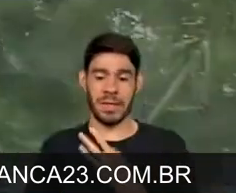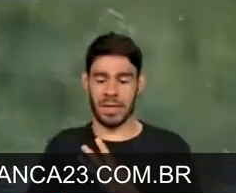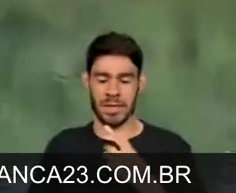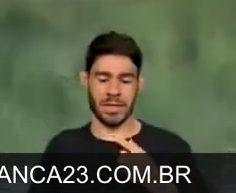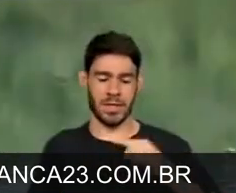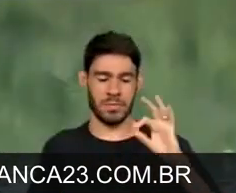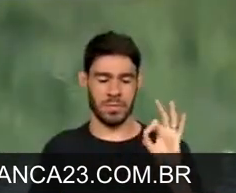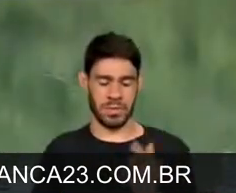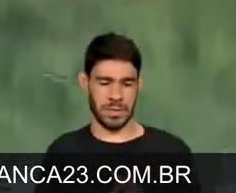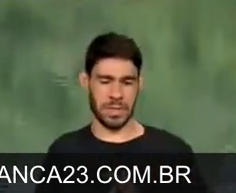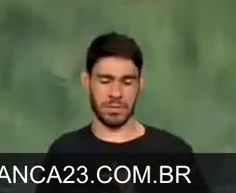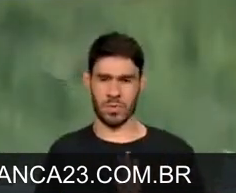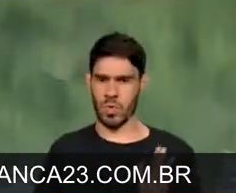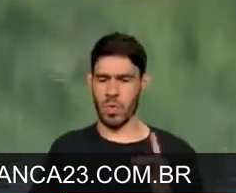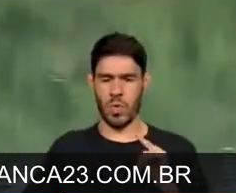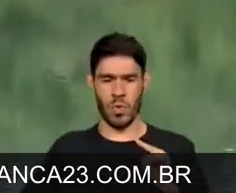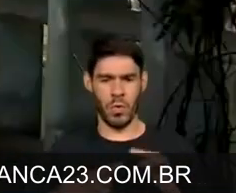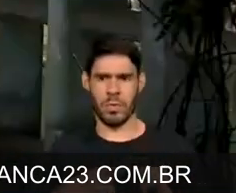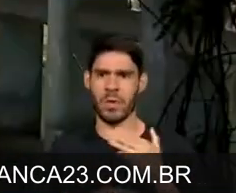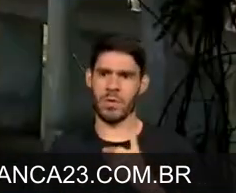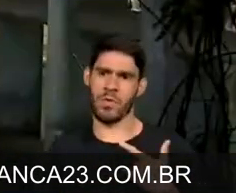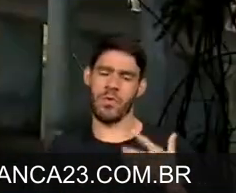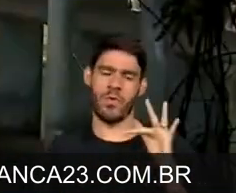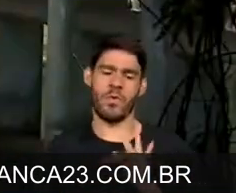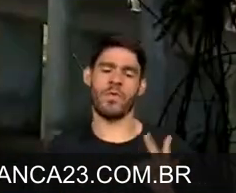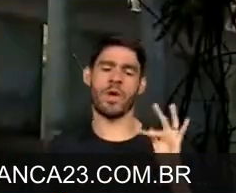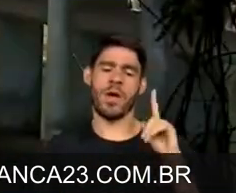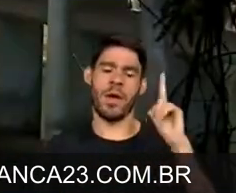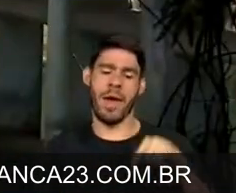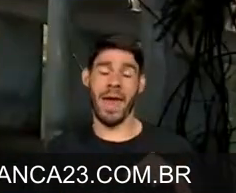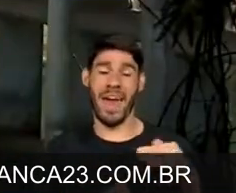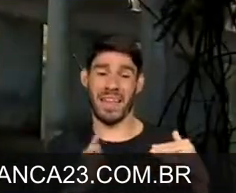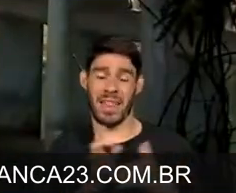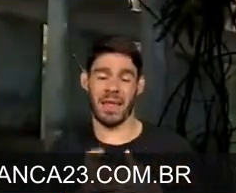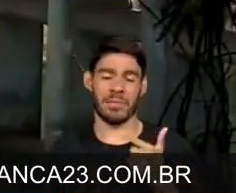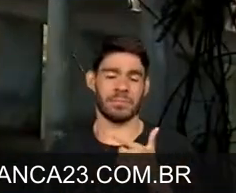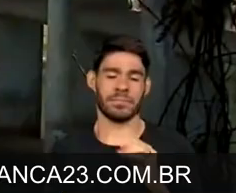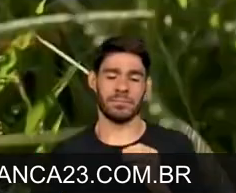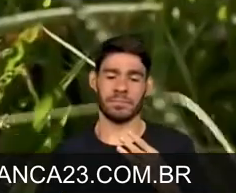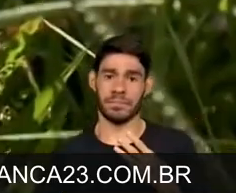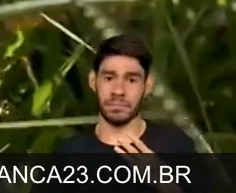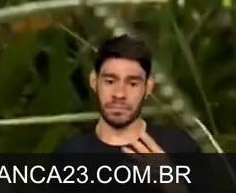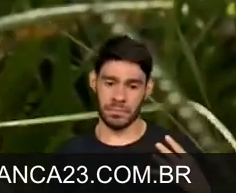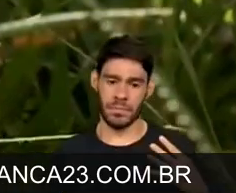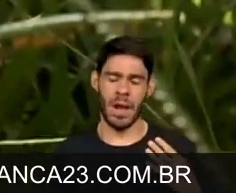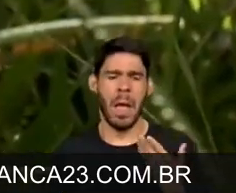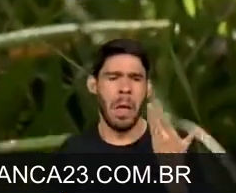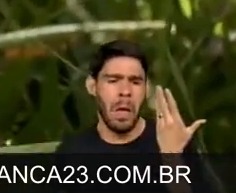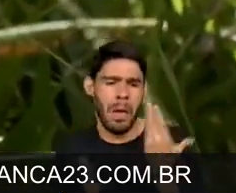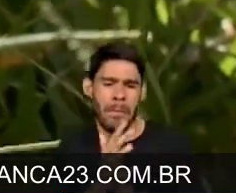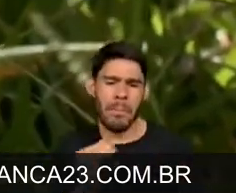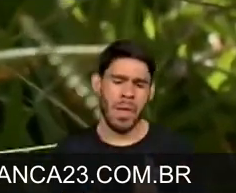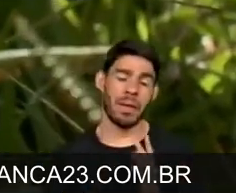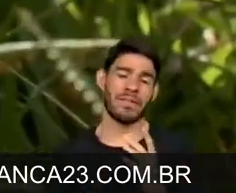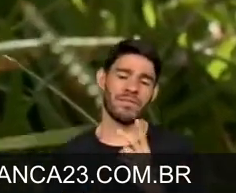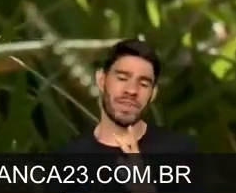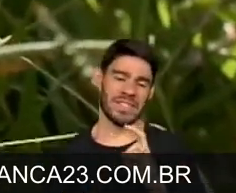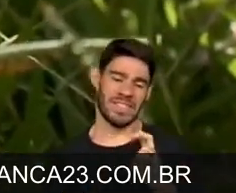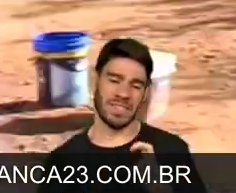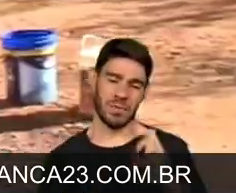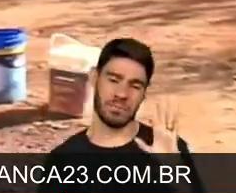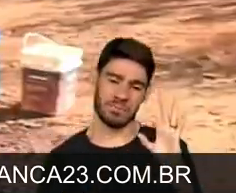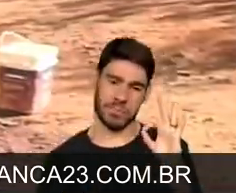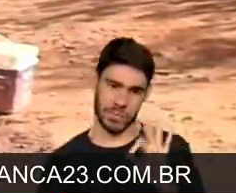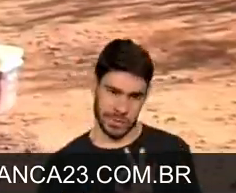37%. Longe da meta do governo federal, que prevê, até 2034, perdas da ordem de